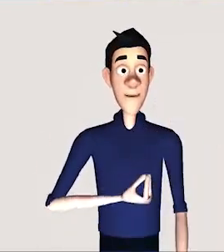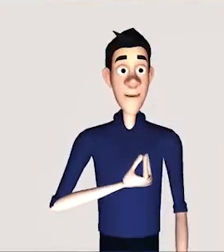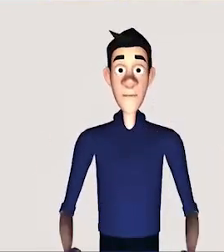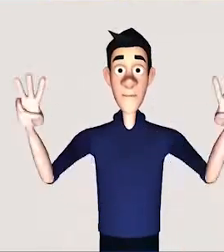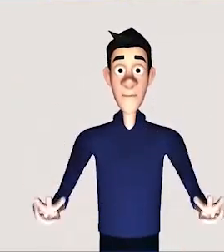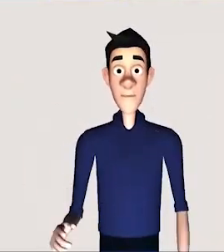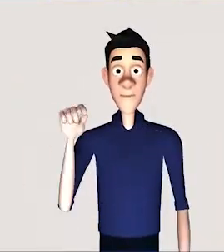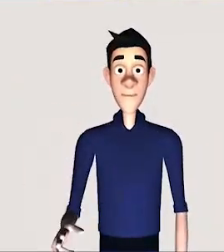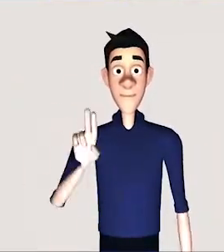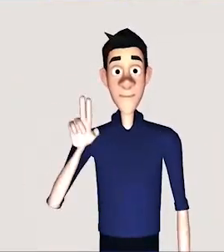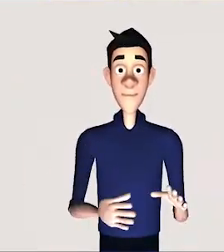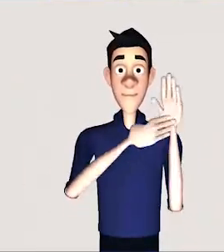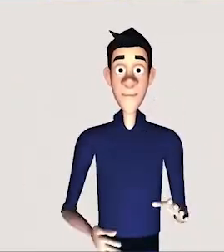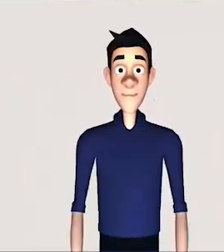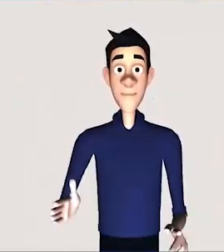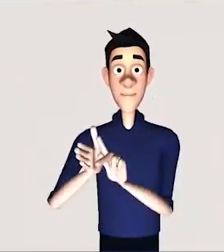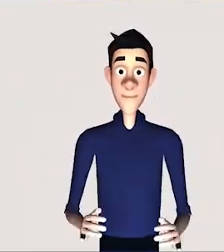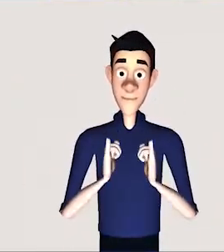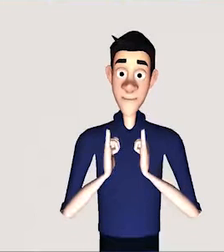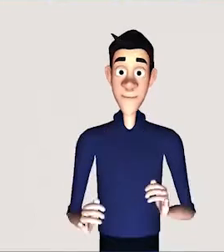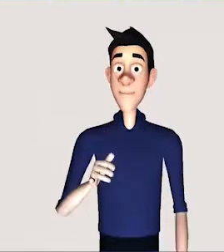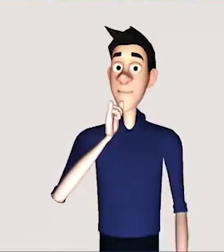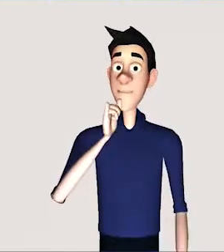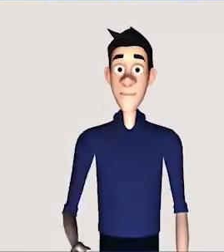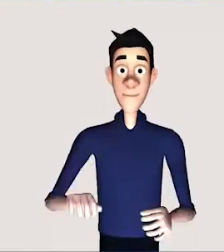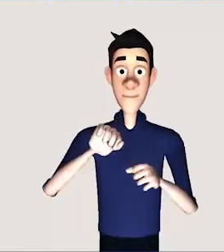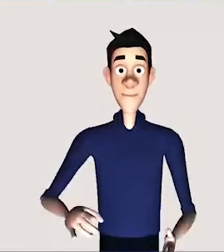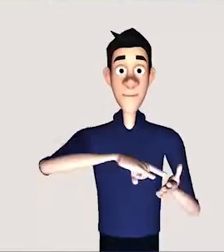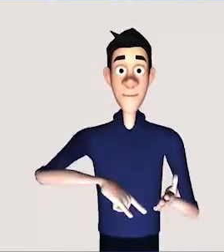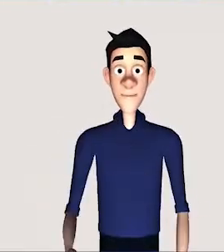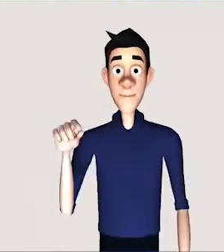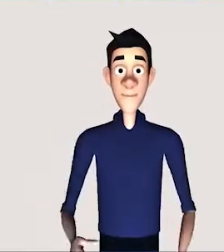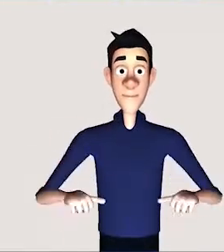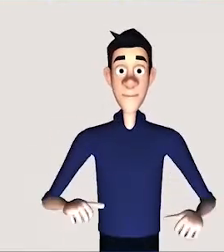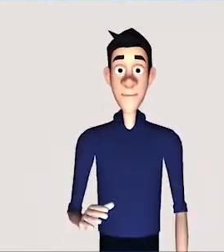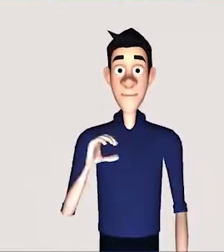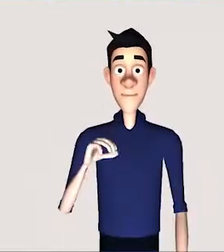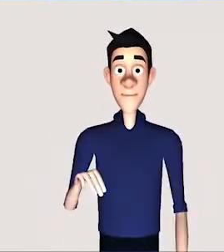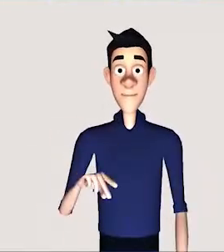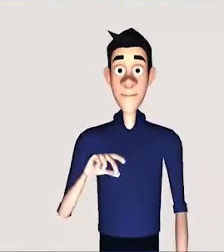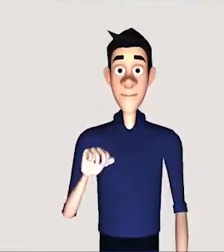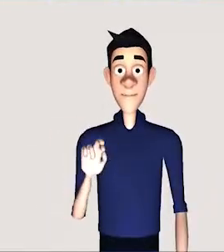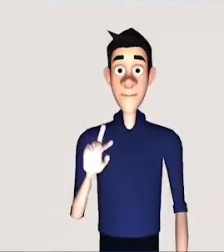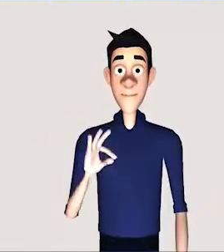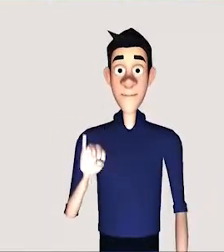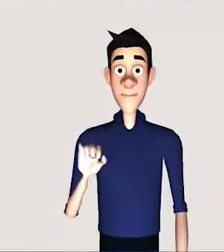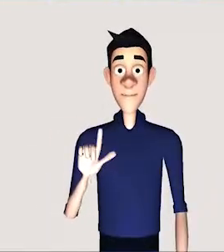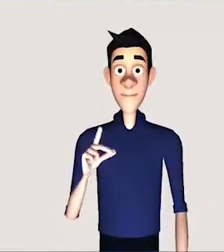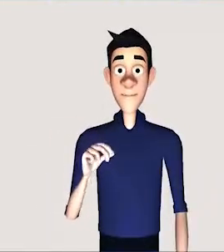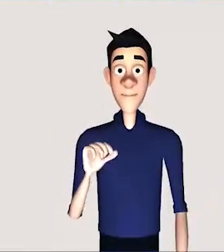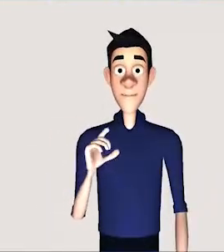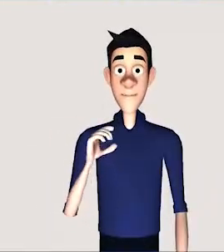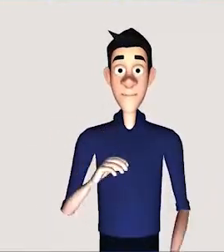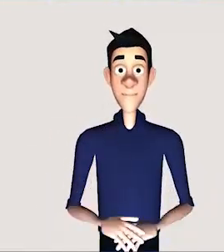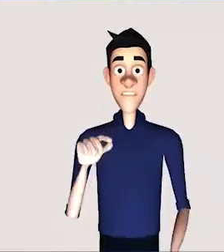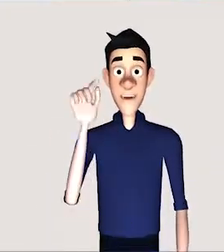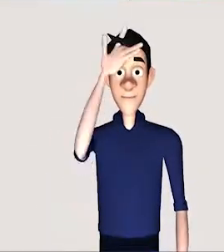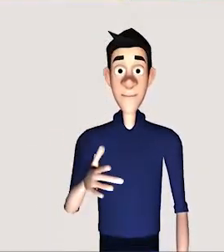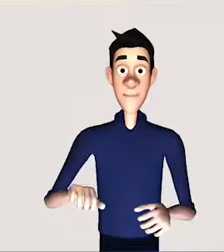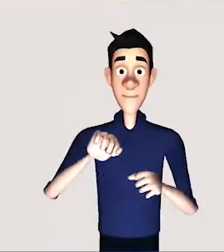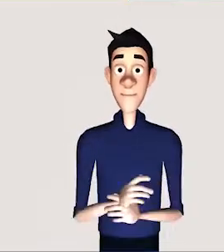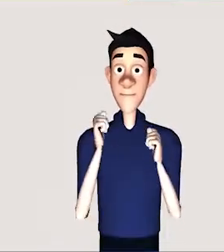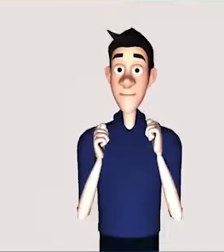nuvem. Lista de presença em atividades que o museu promove, e isso pode ser usado para contar o